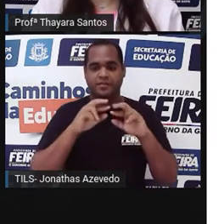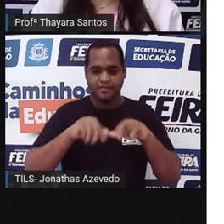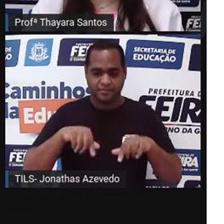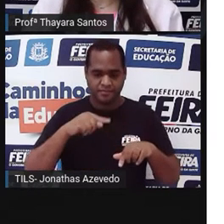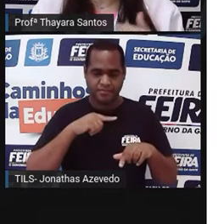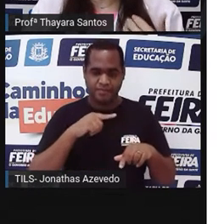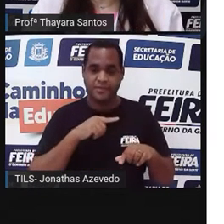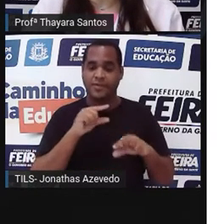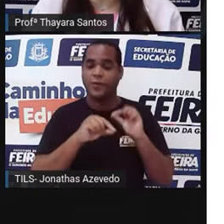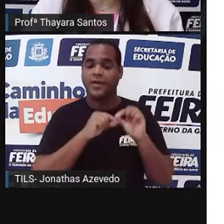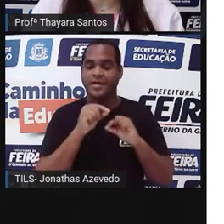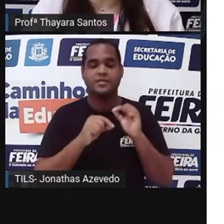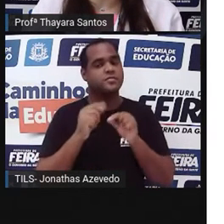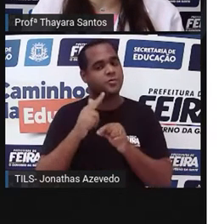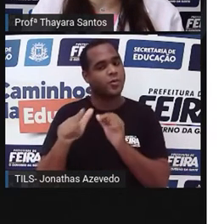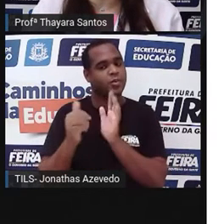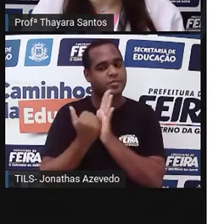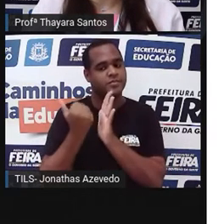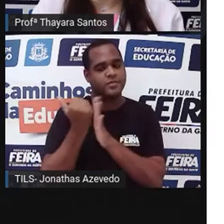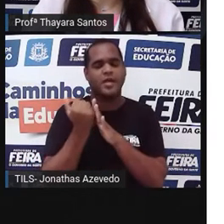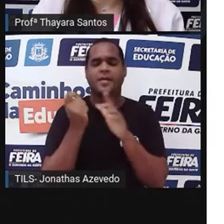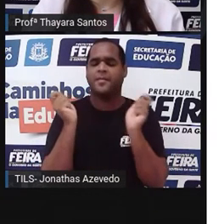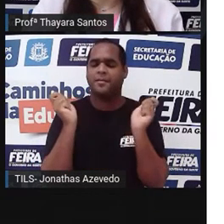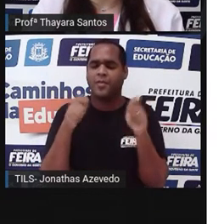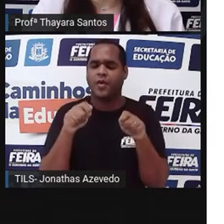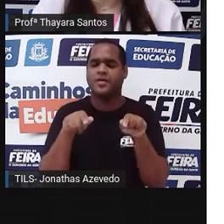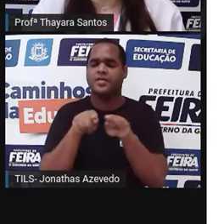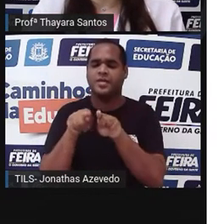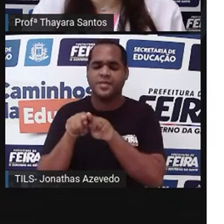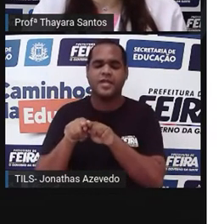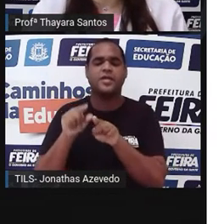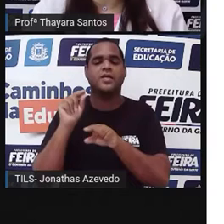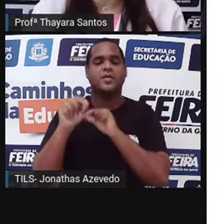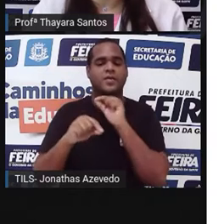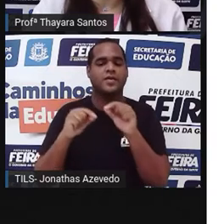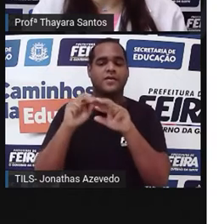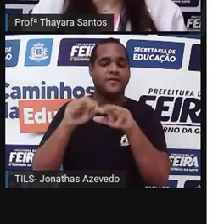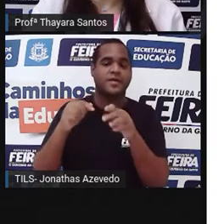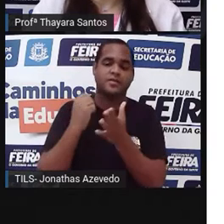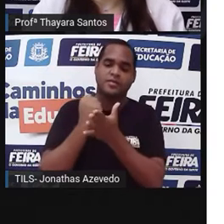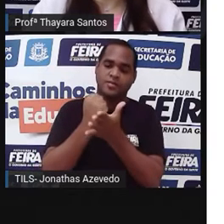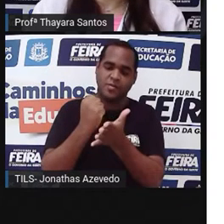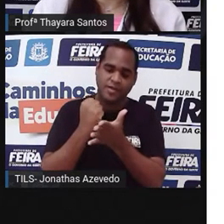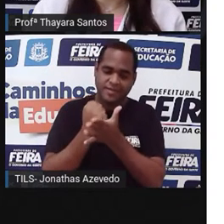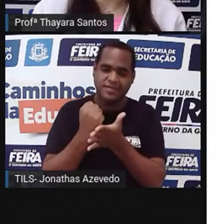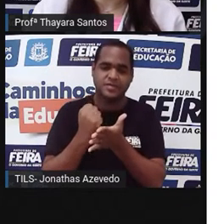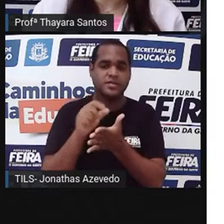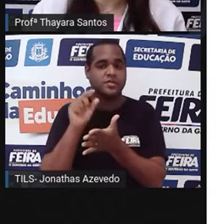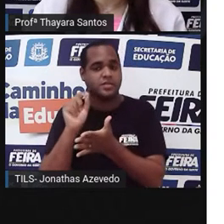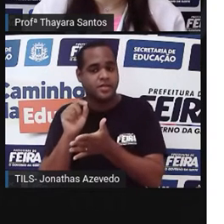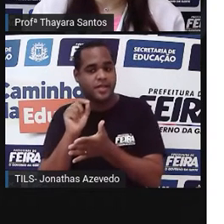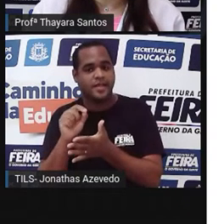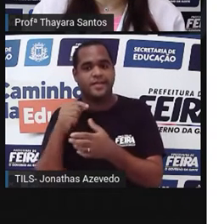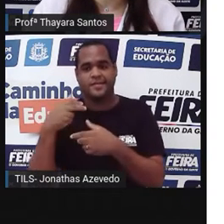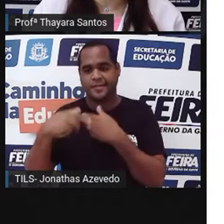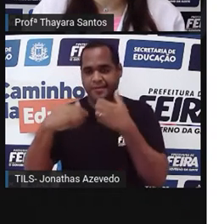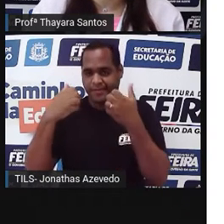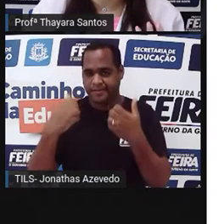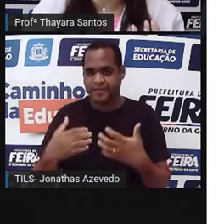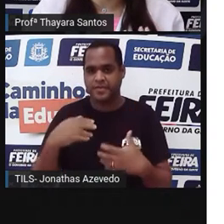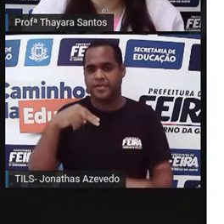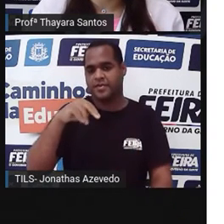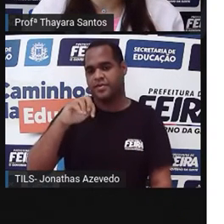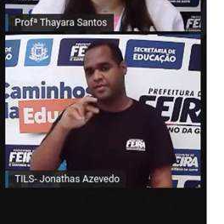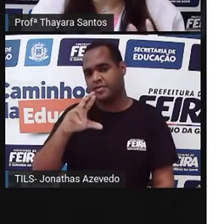Mas, além disso, a gente pode considerar também como um serviço ecossistêmico de suporte a ciclagem de nutrientes, que é o processo